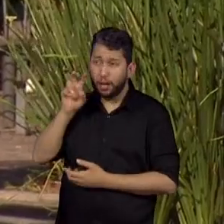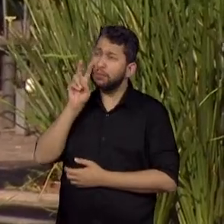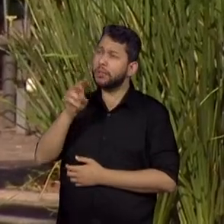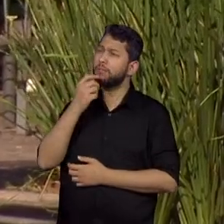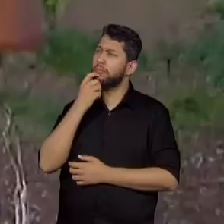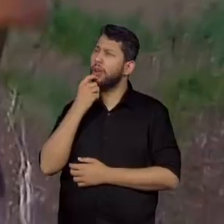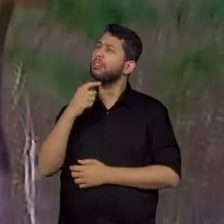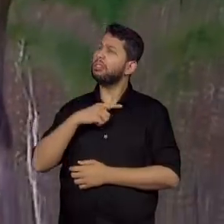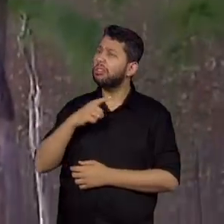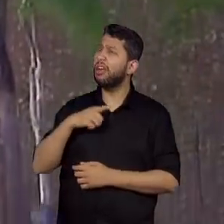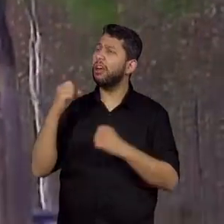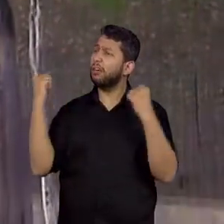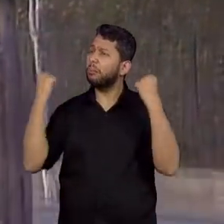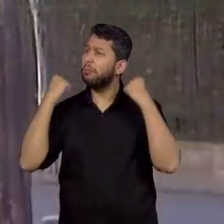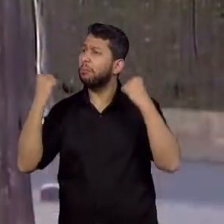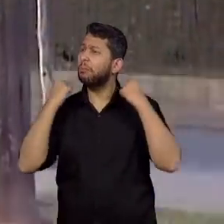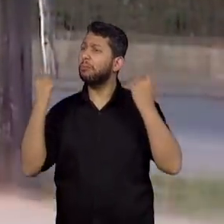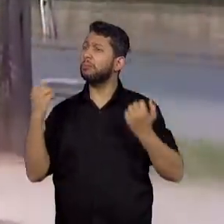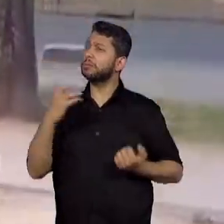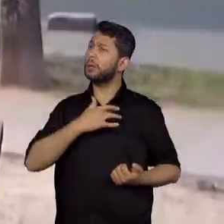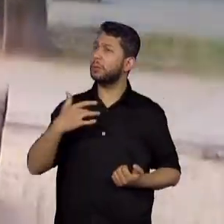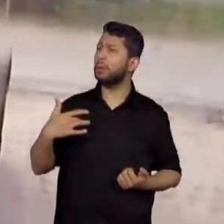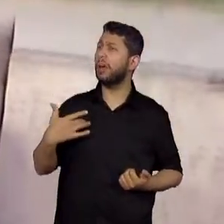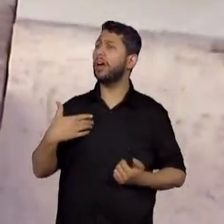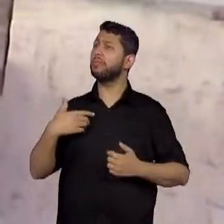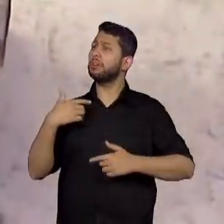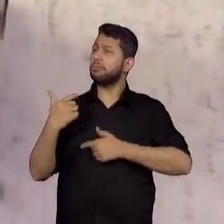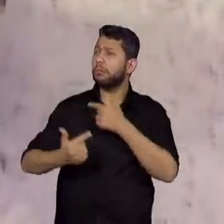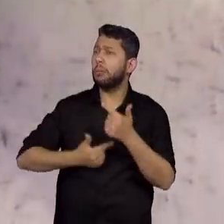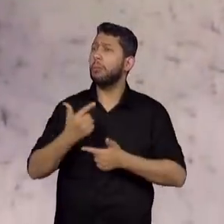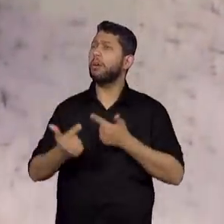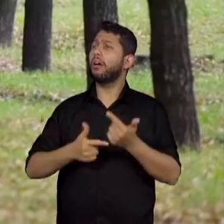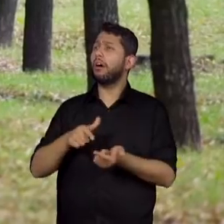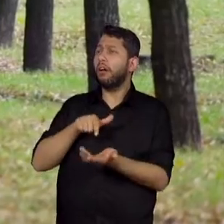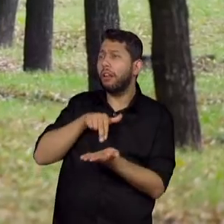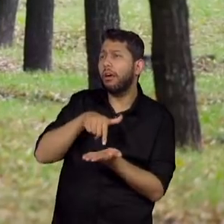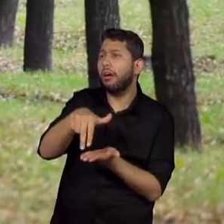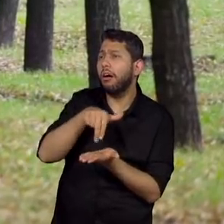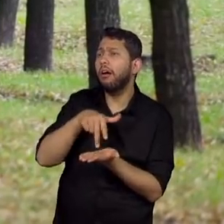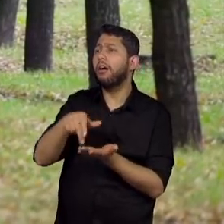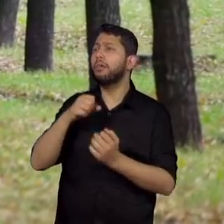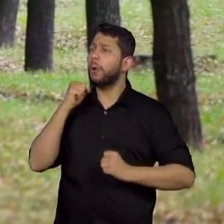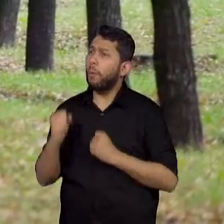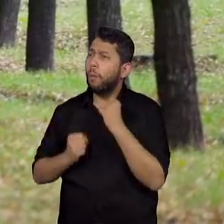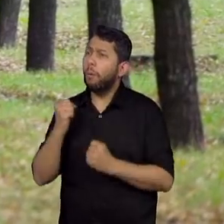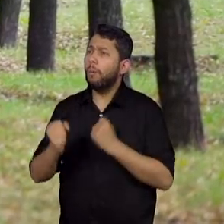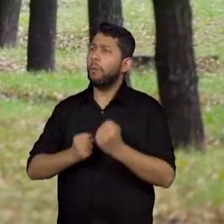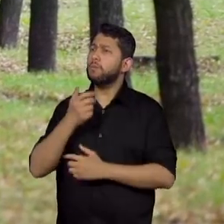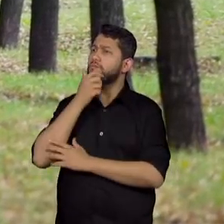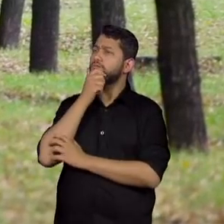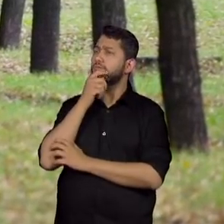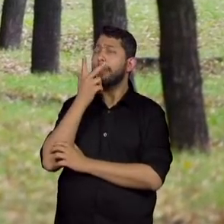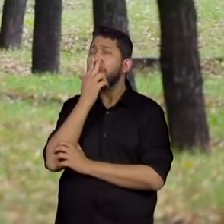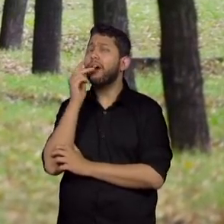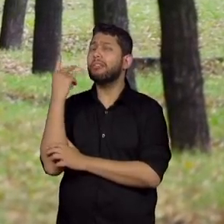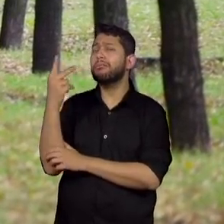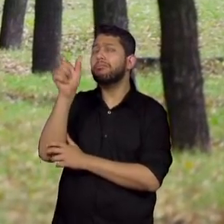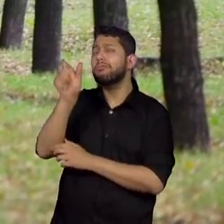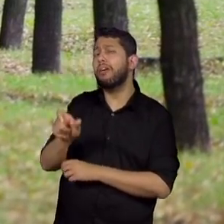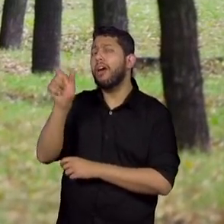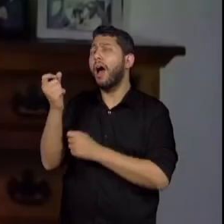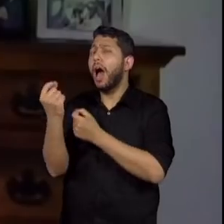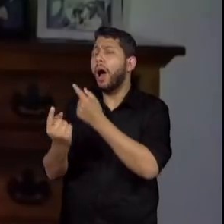continuavam saudáveis, eles faziam ginástica, eles andavam bastante. Então, de alguma forma,